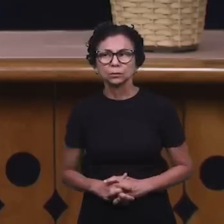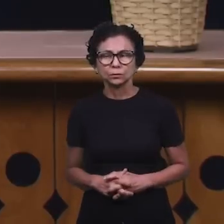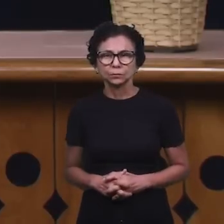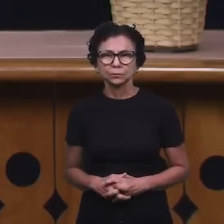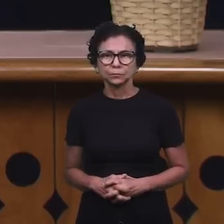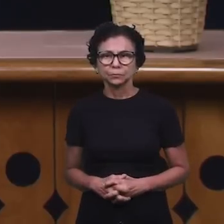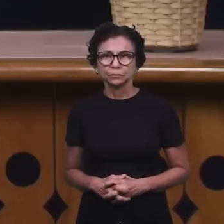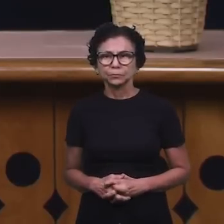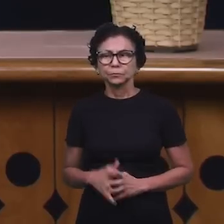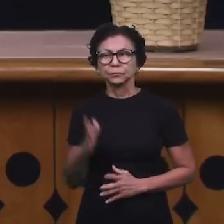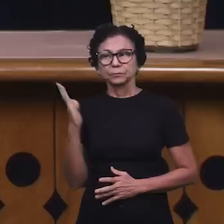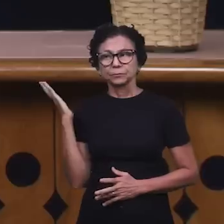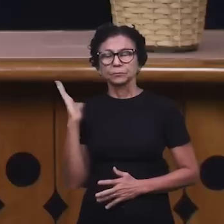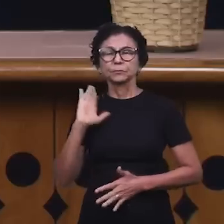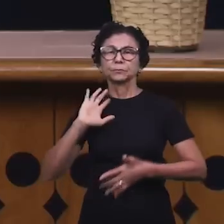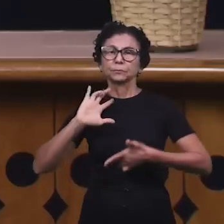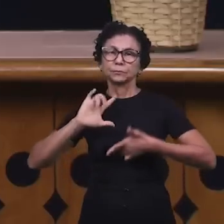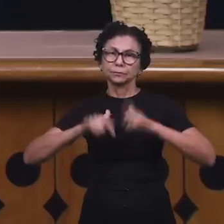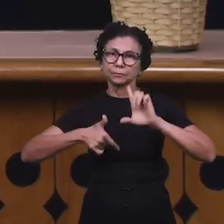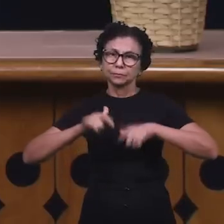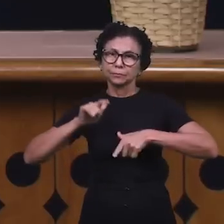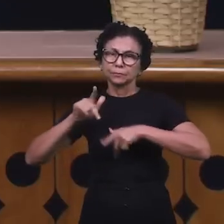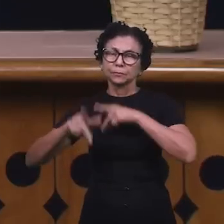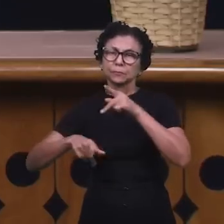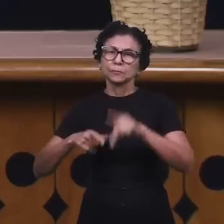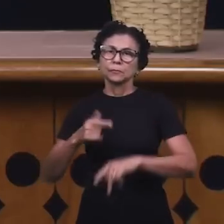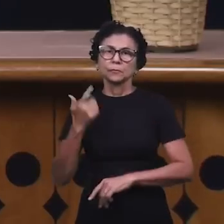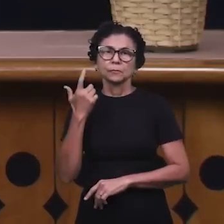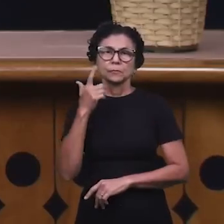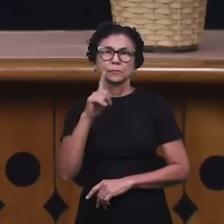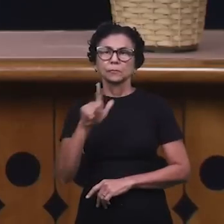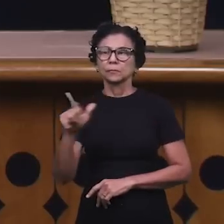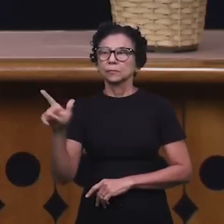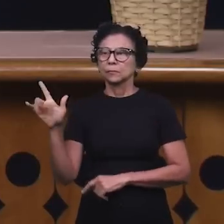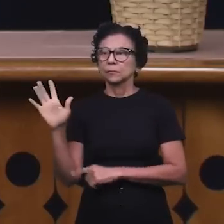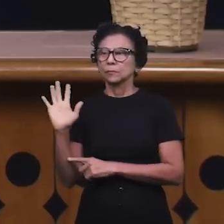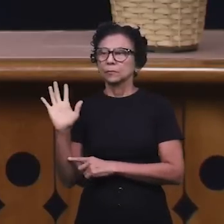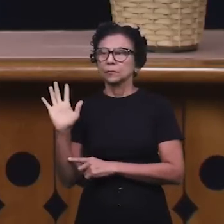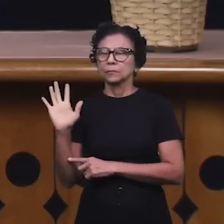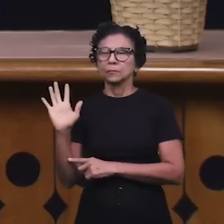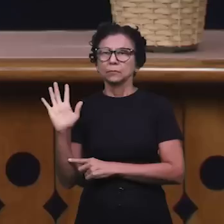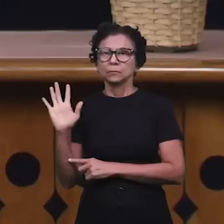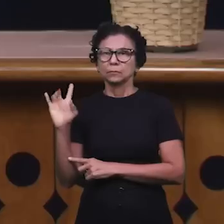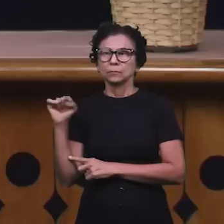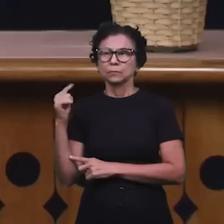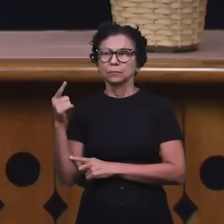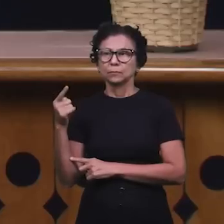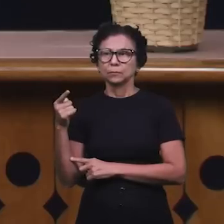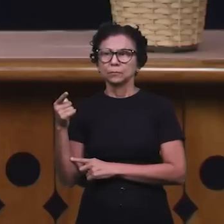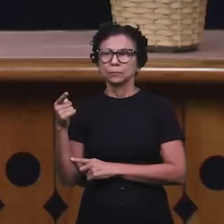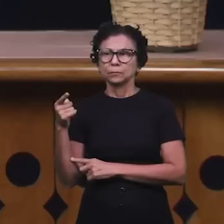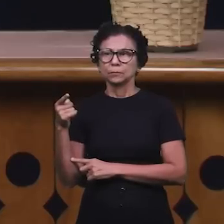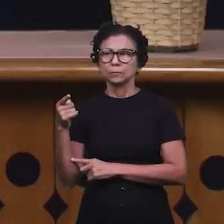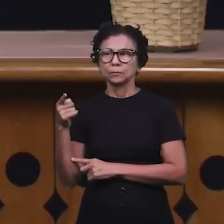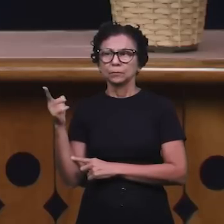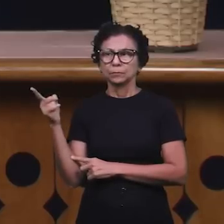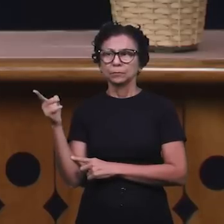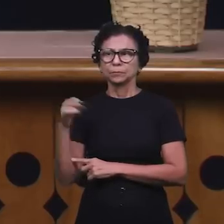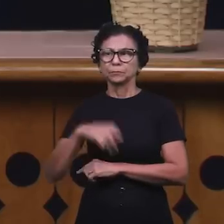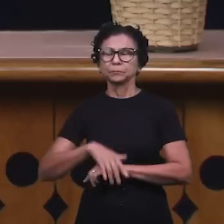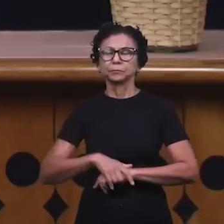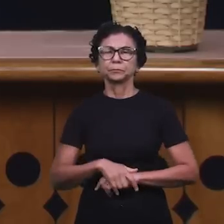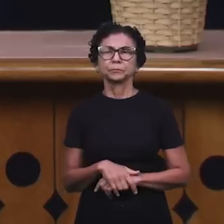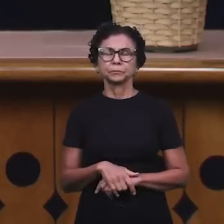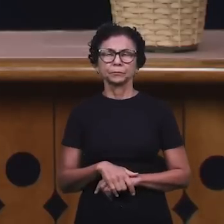É Israel. É uma outra tela. Mais adiante, que aqui é só explicação. Mas